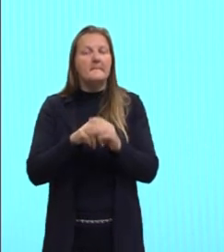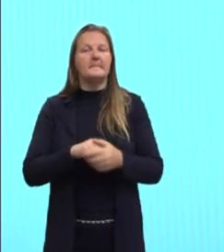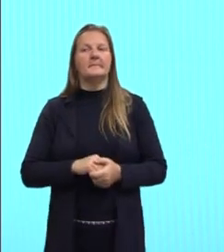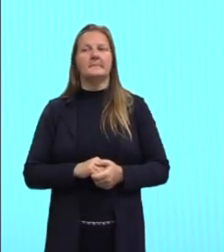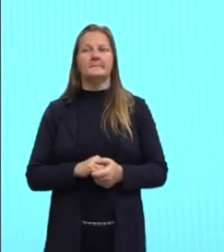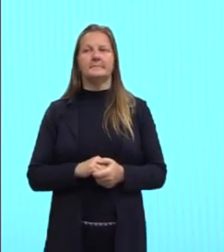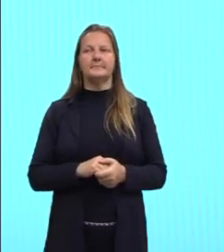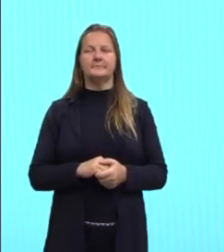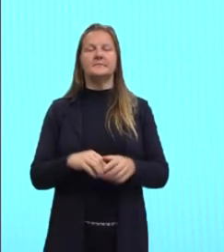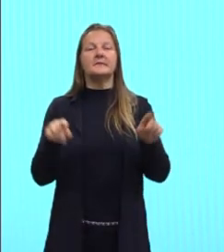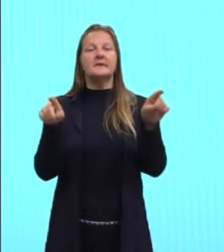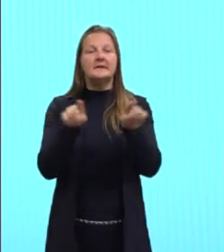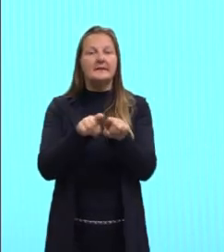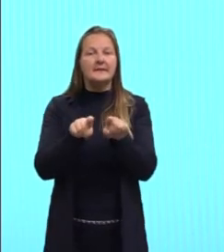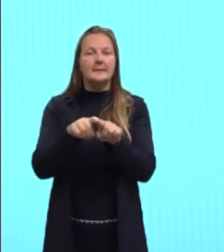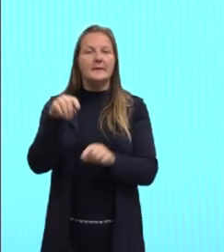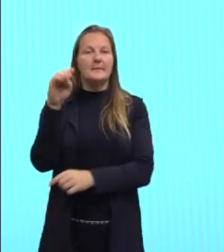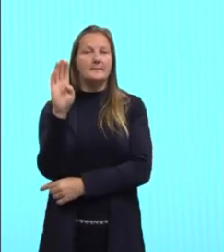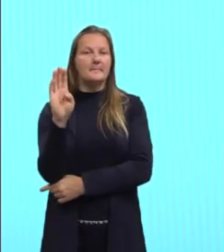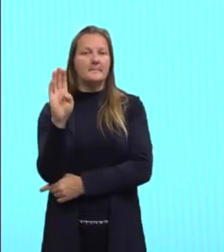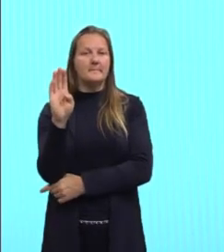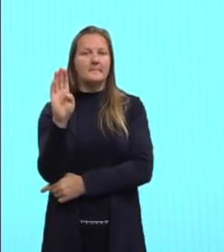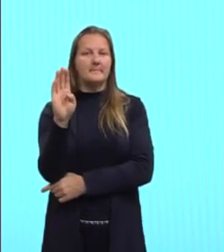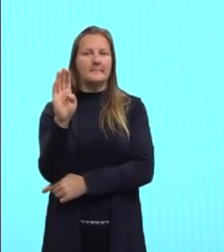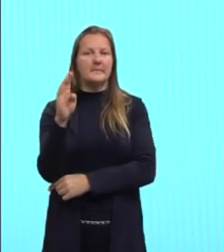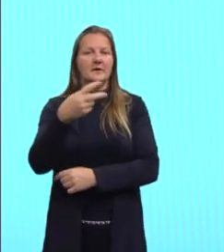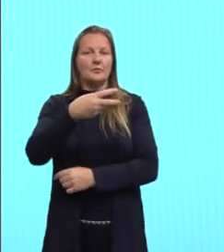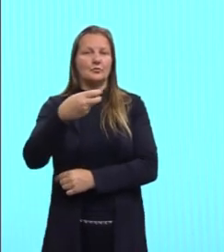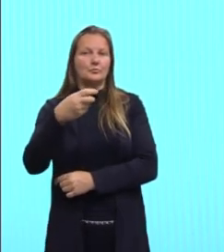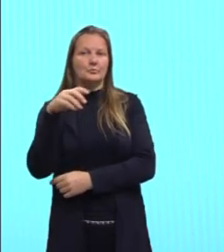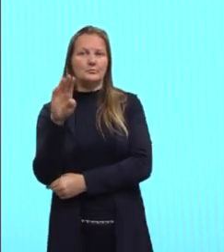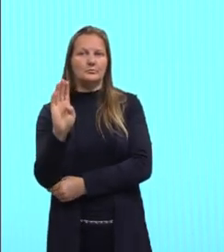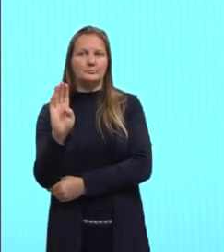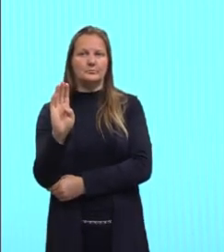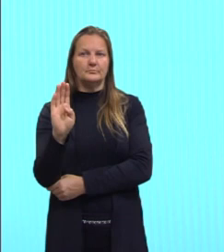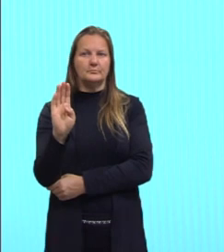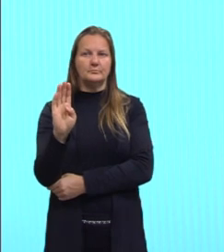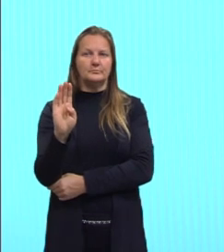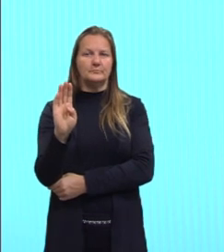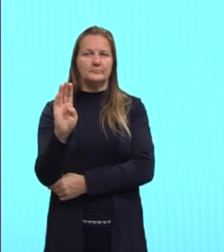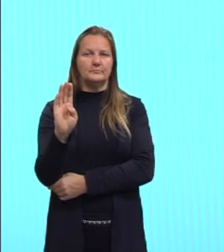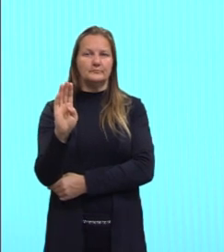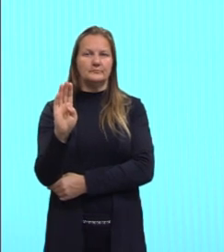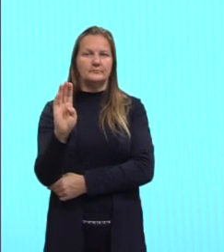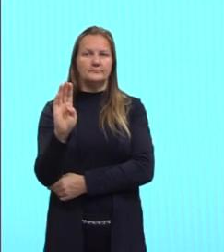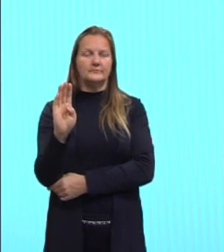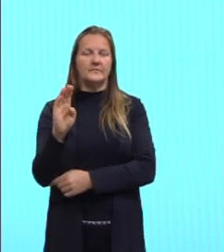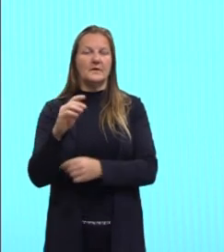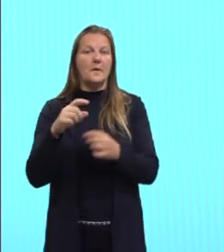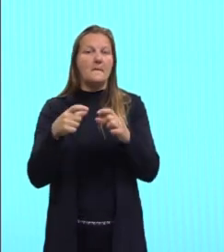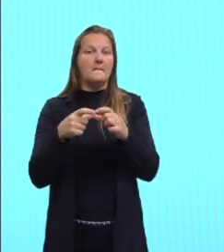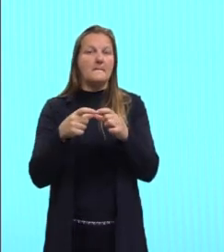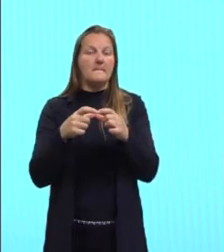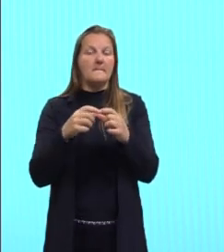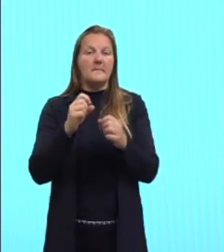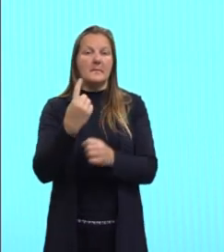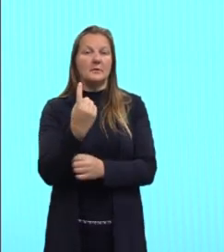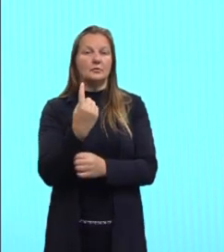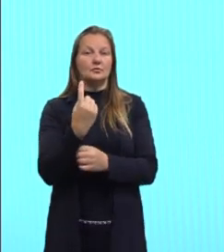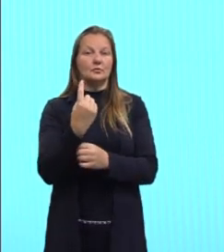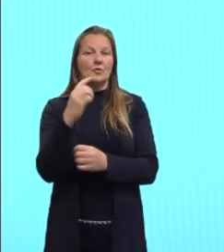e também nós temos o b aqui depois da Igualdade que é o nosso termo independente a nossa constante